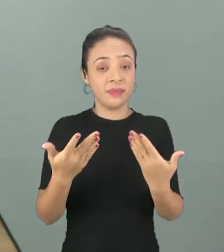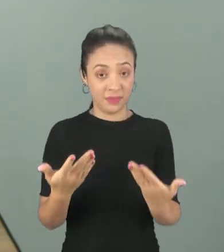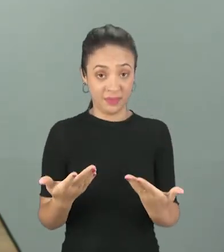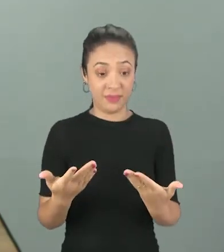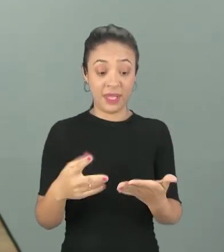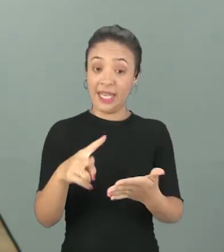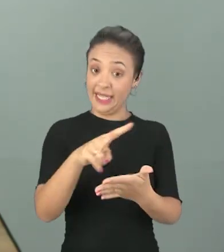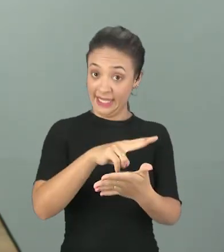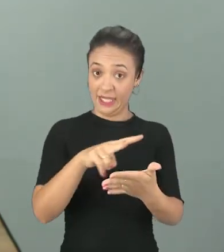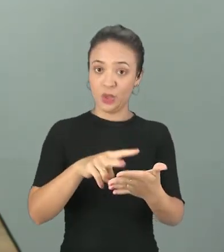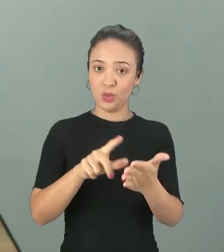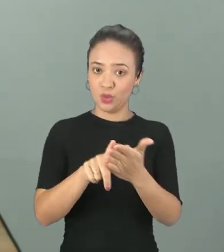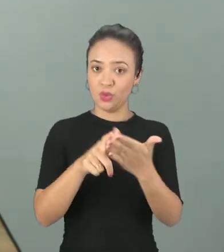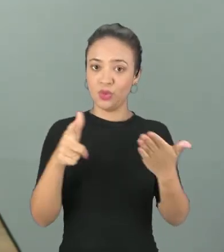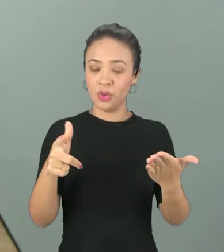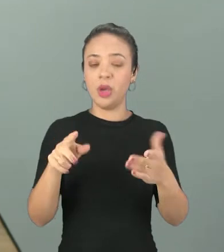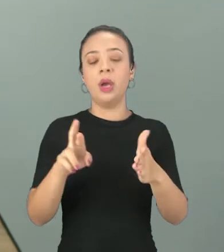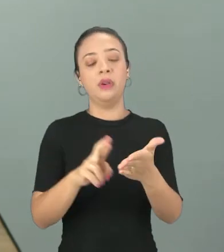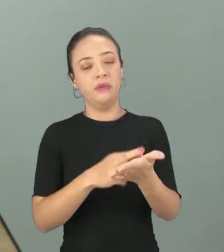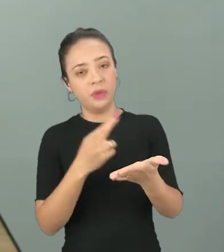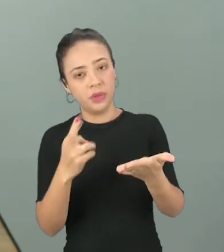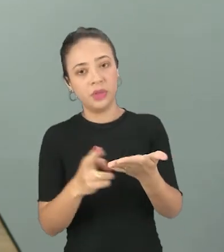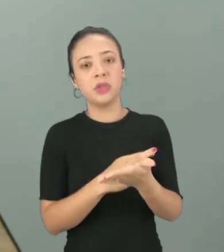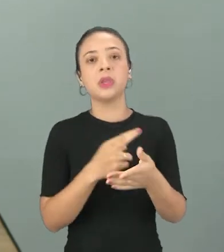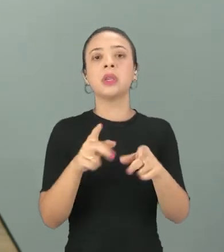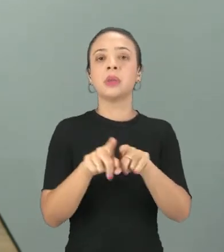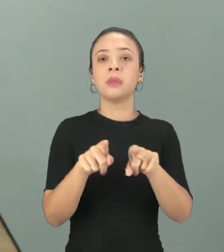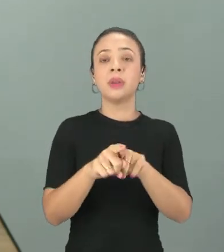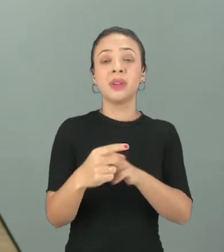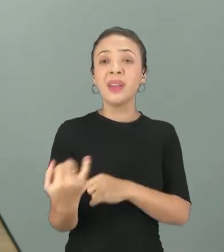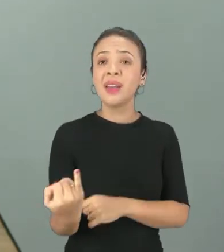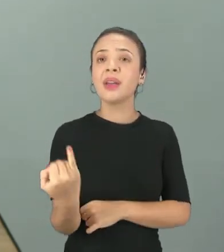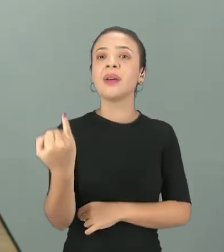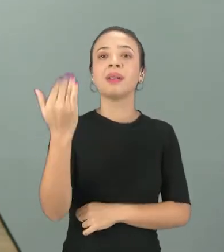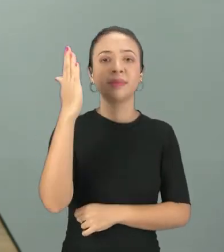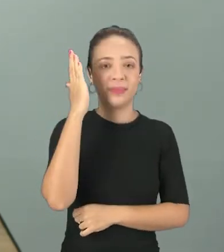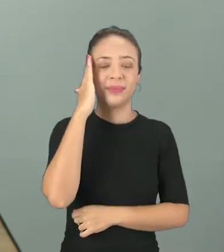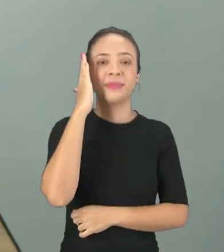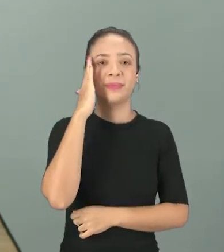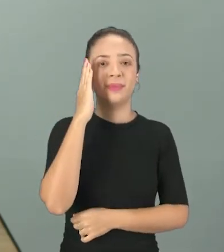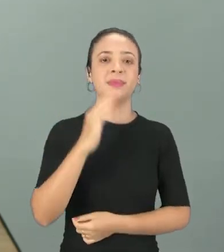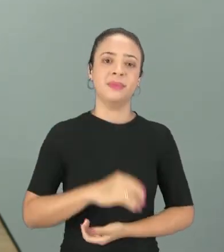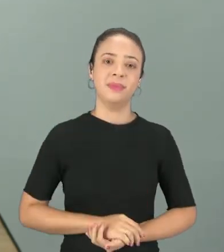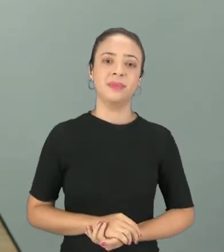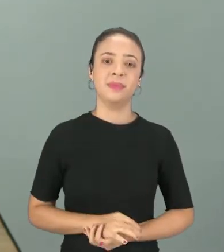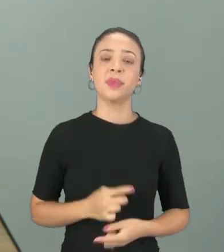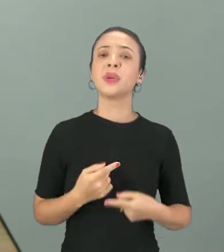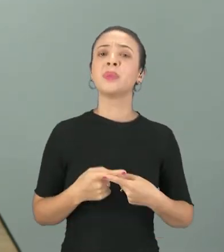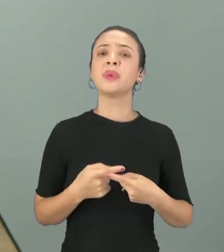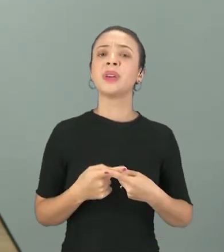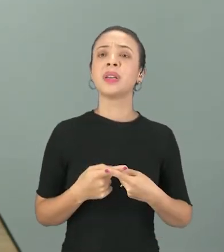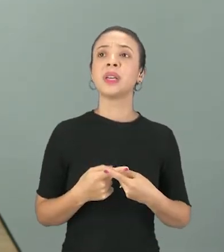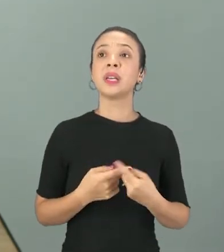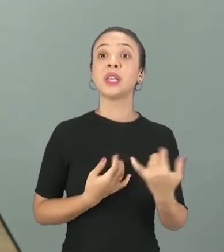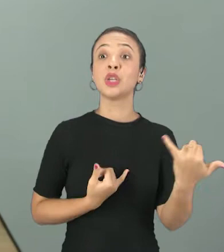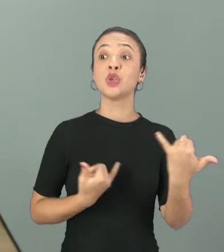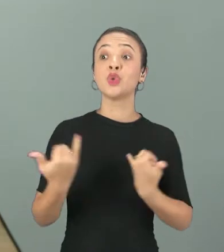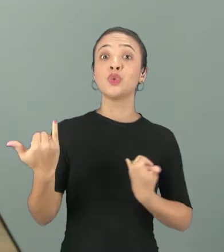A leitura de jornais e revistas, a gente sabe o quanto é importante, né, para nos deixar